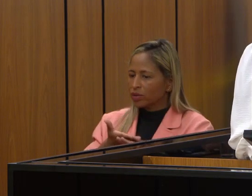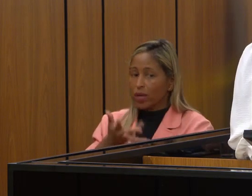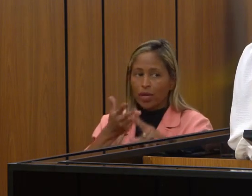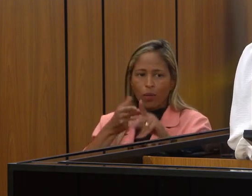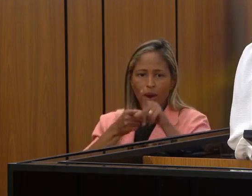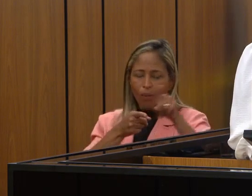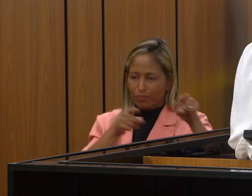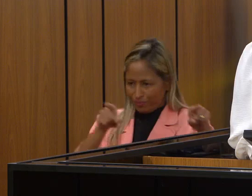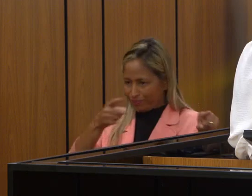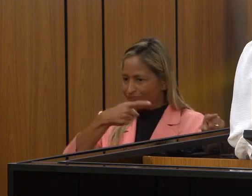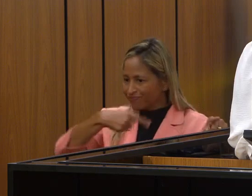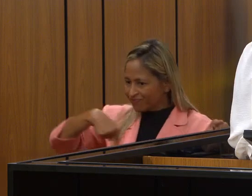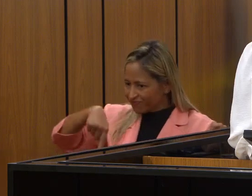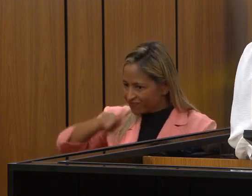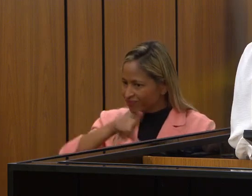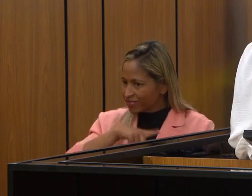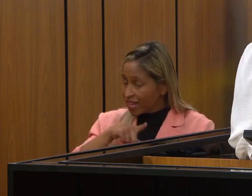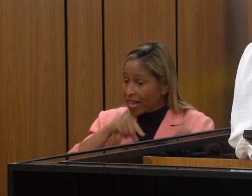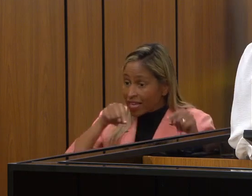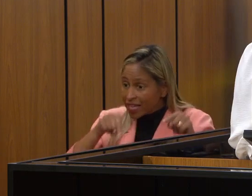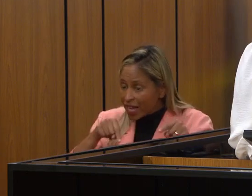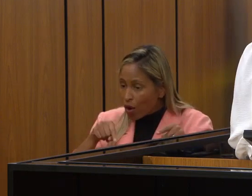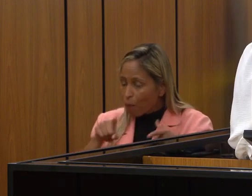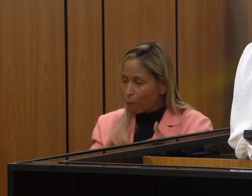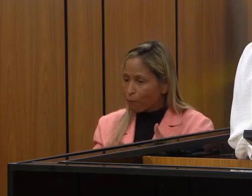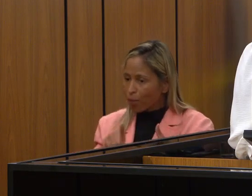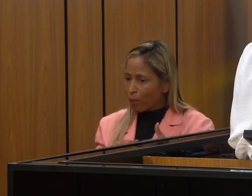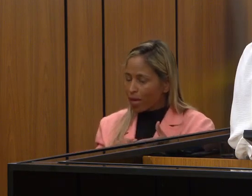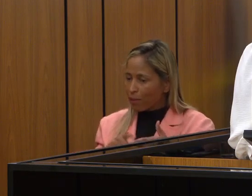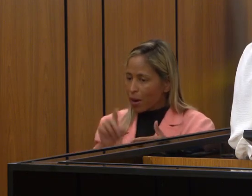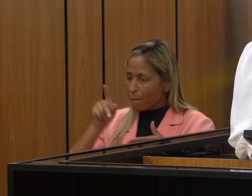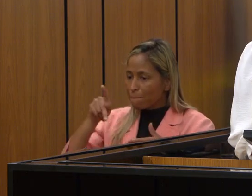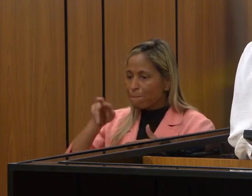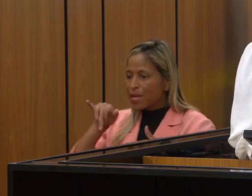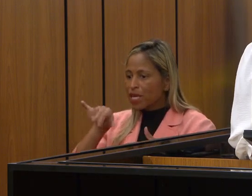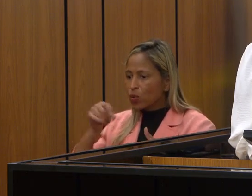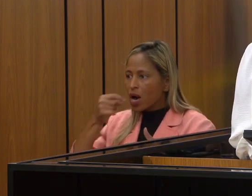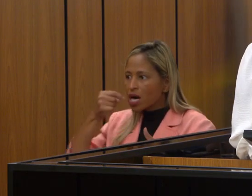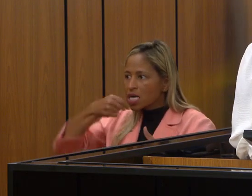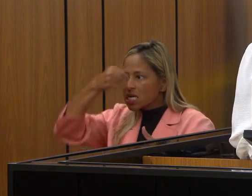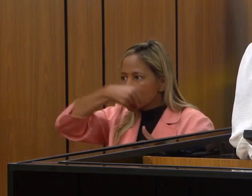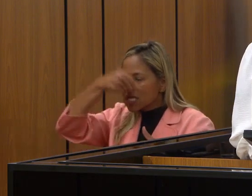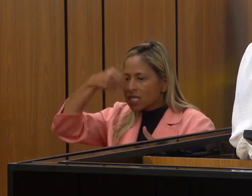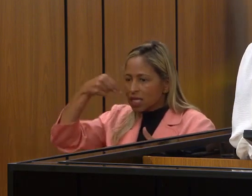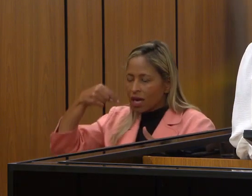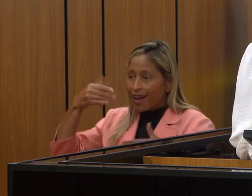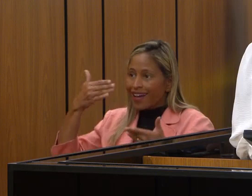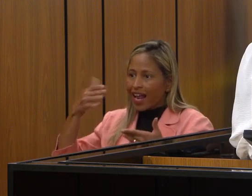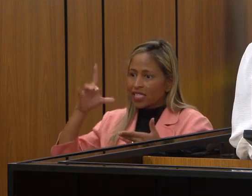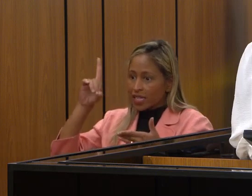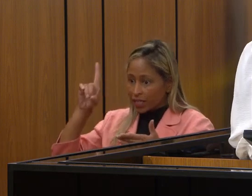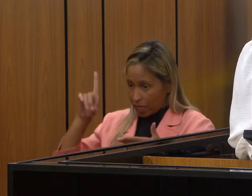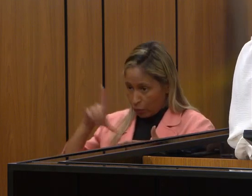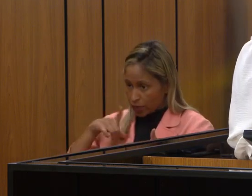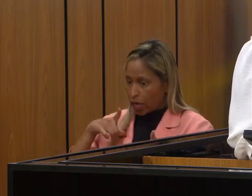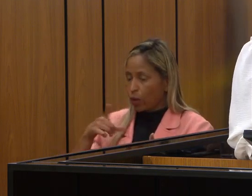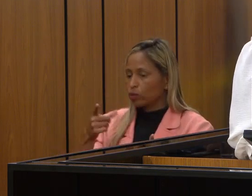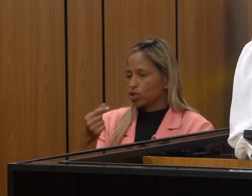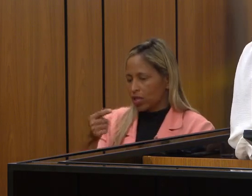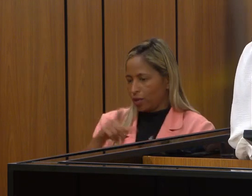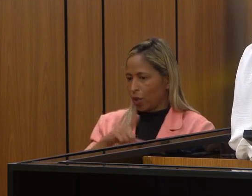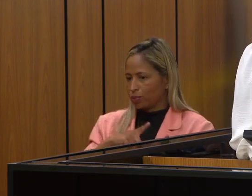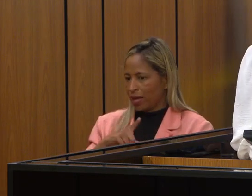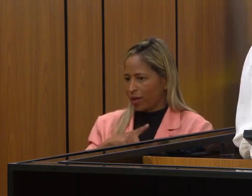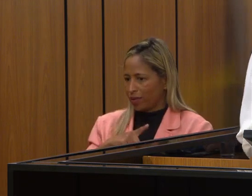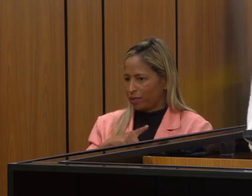nós aqui né E hoje estou e eu passando por esse problema né Graças a Deus ainda tô tendo condições comer de né